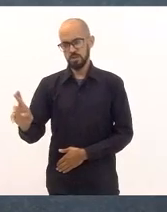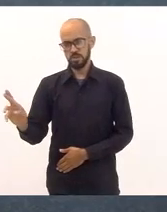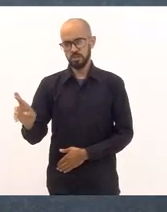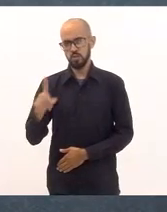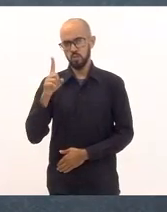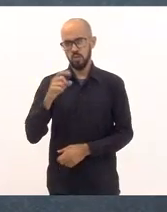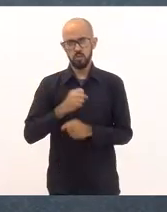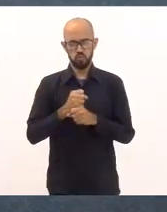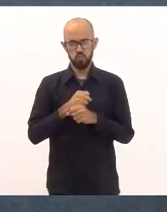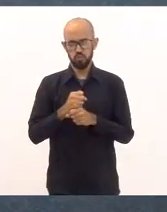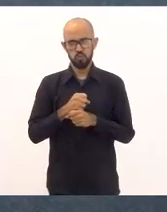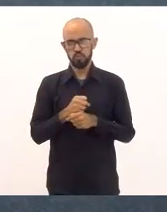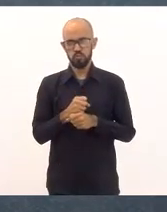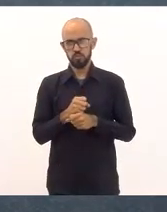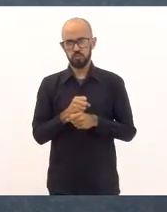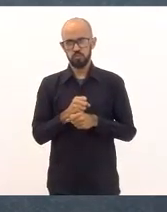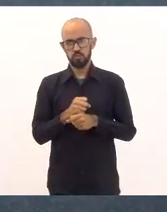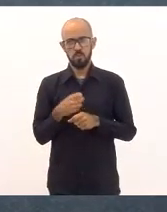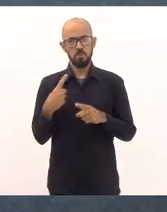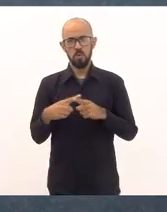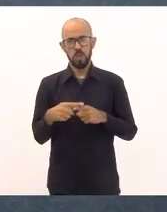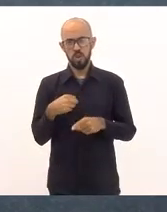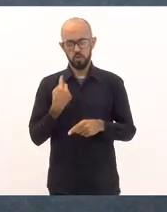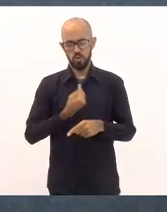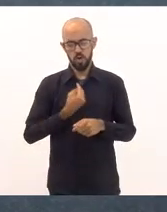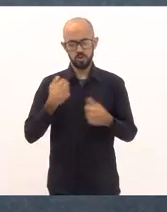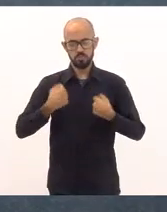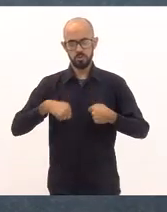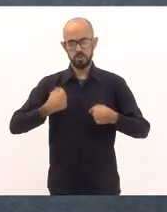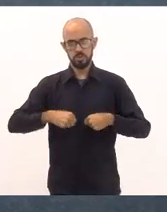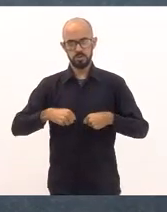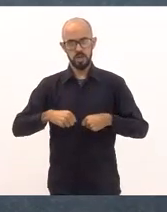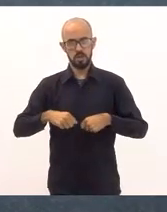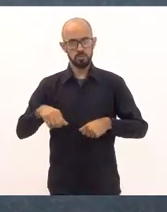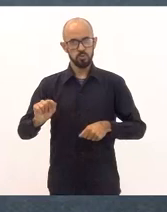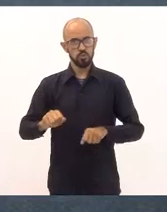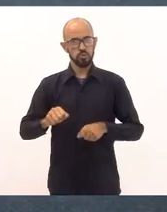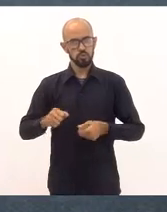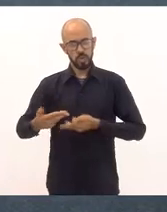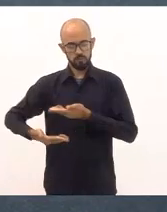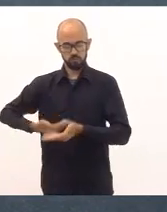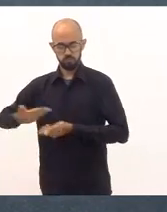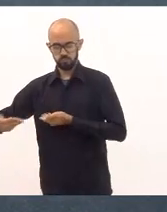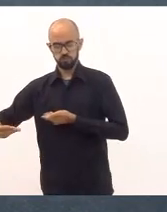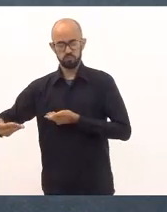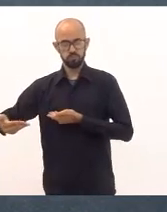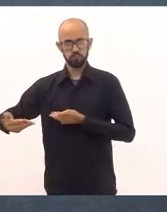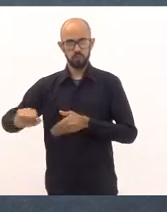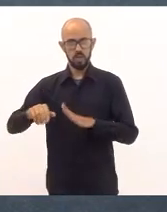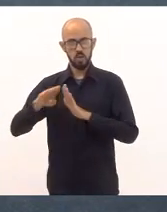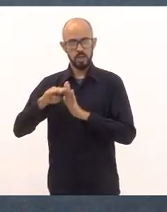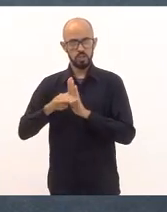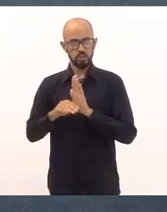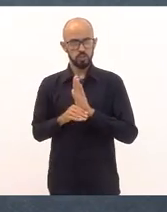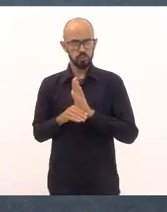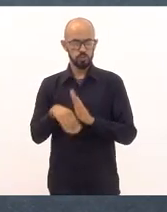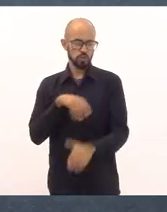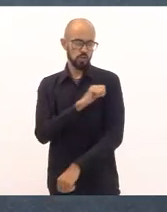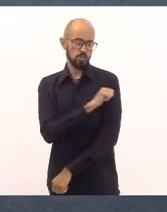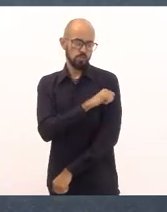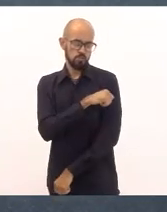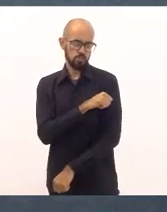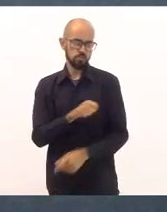ano. Porque a gente precisava dar contrapartidas ao regime de recuperação. Pois